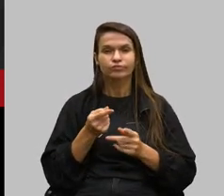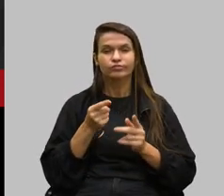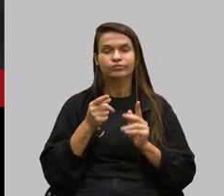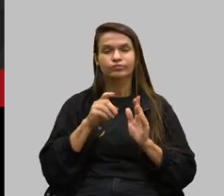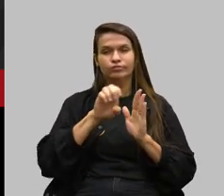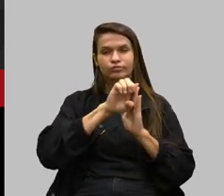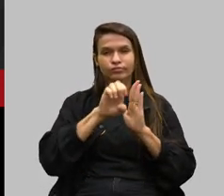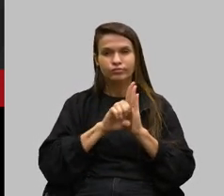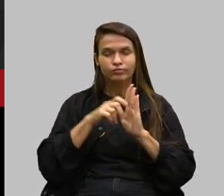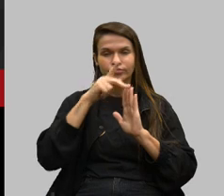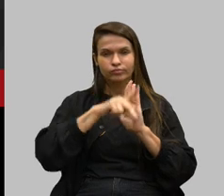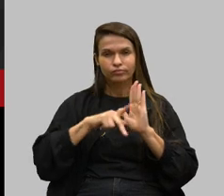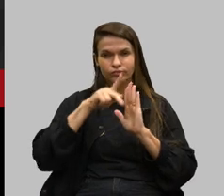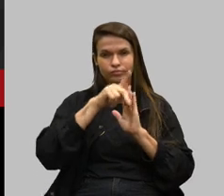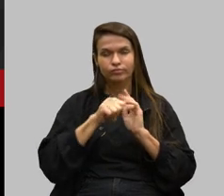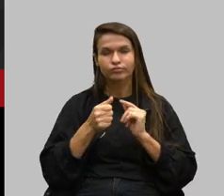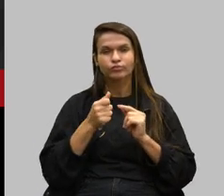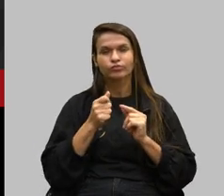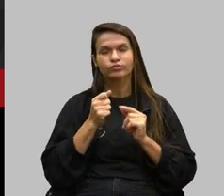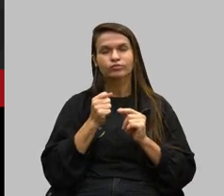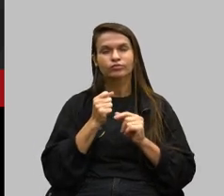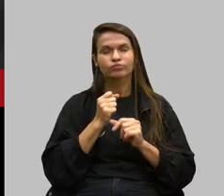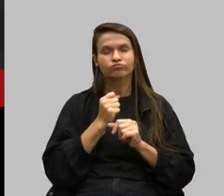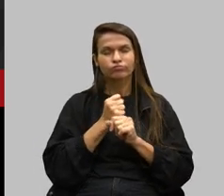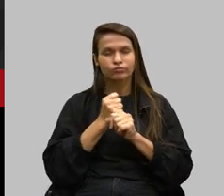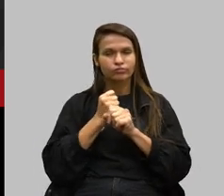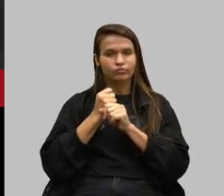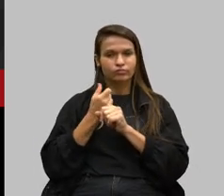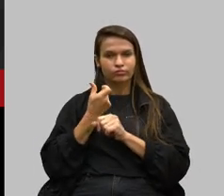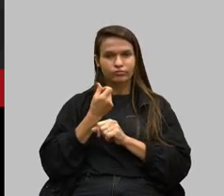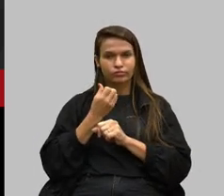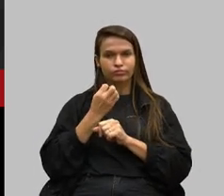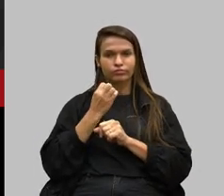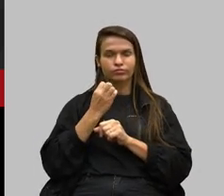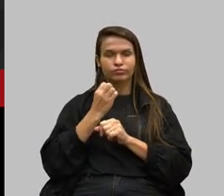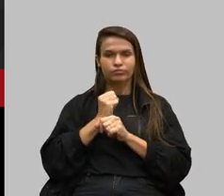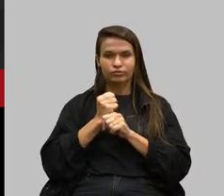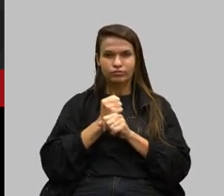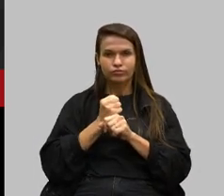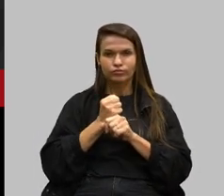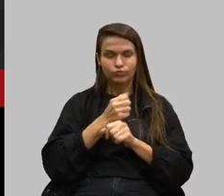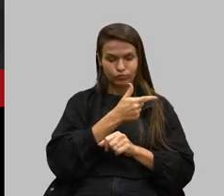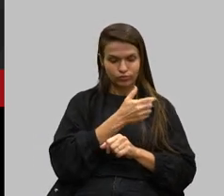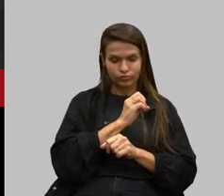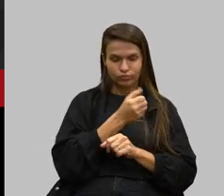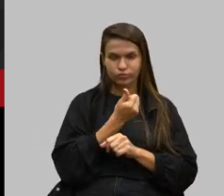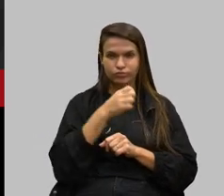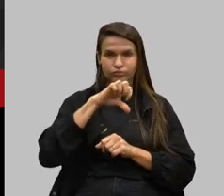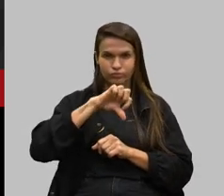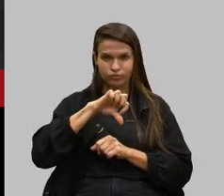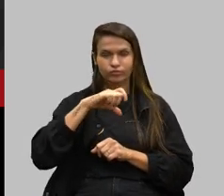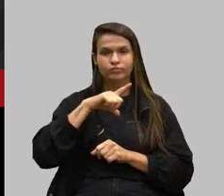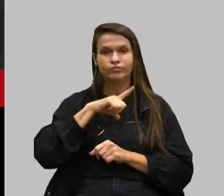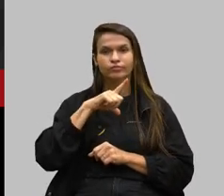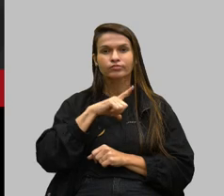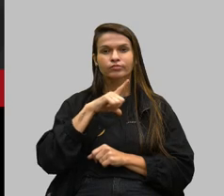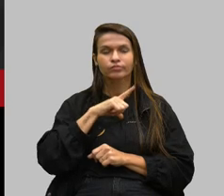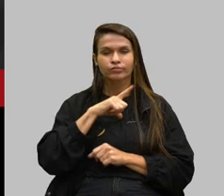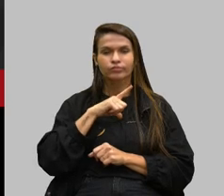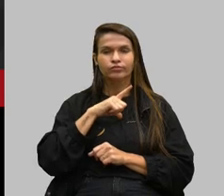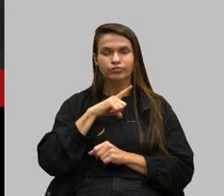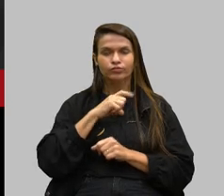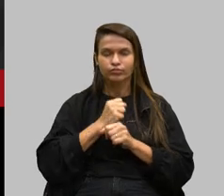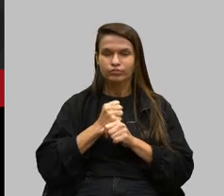parlamentares ao longo dos últimos 6 anos de 2019 quando tivemos ao longo